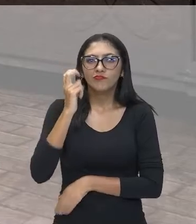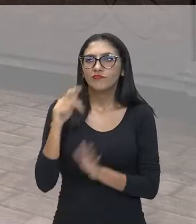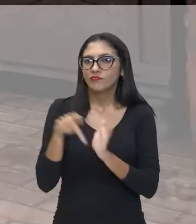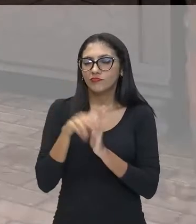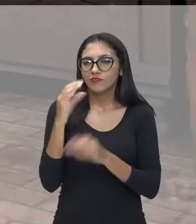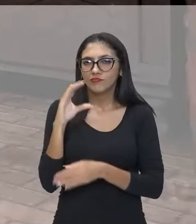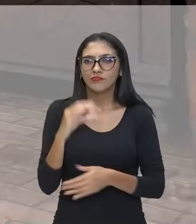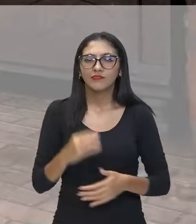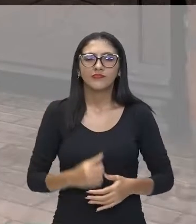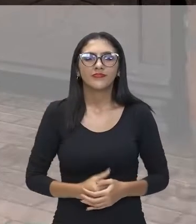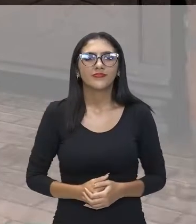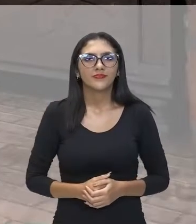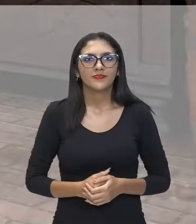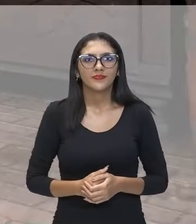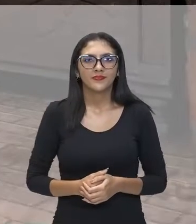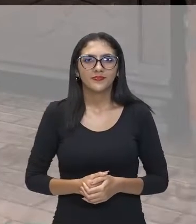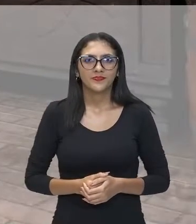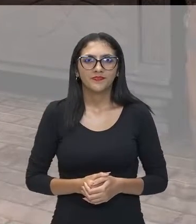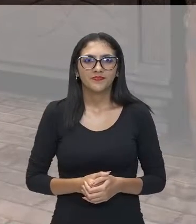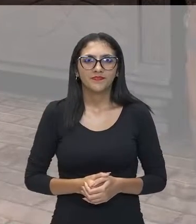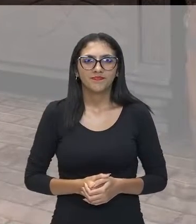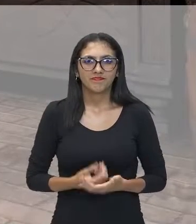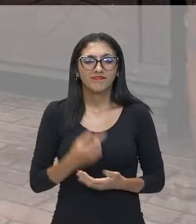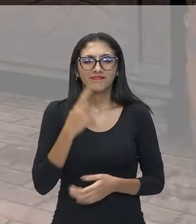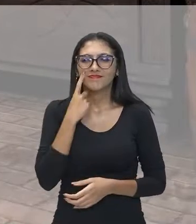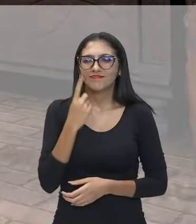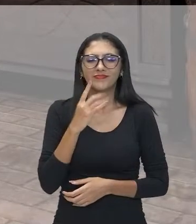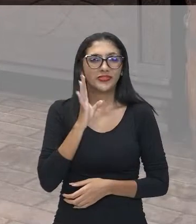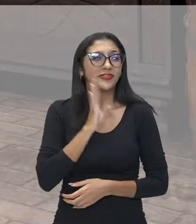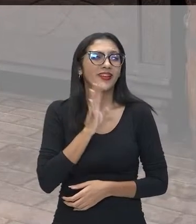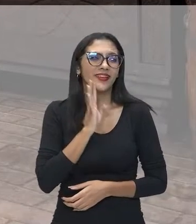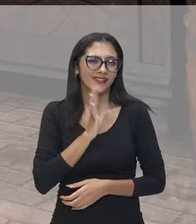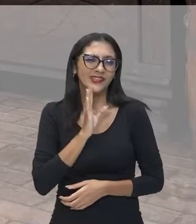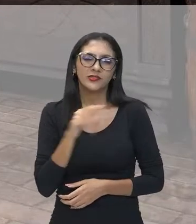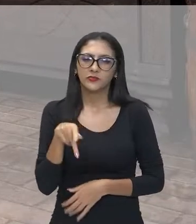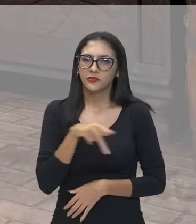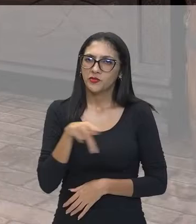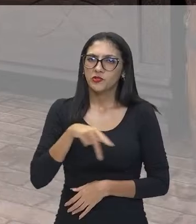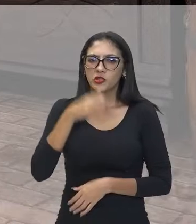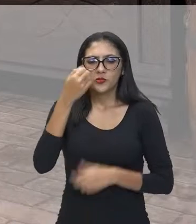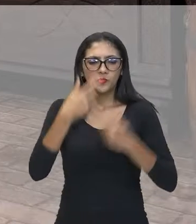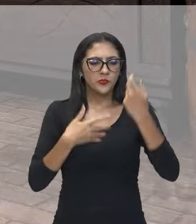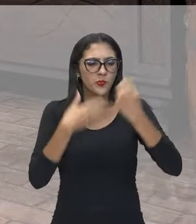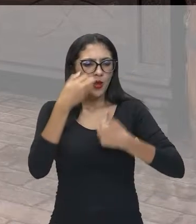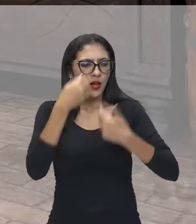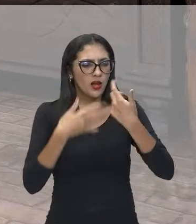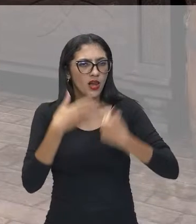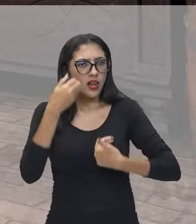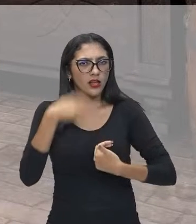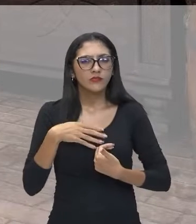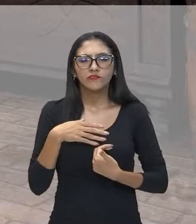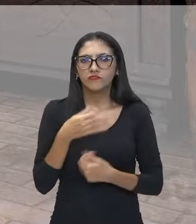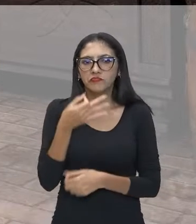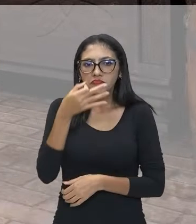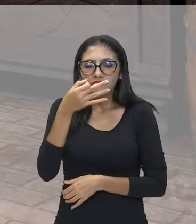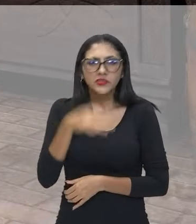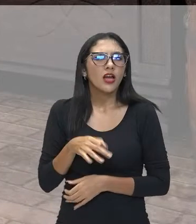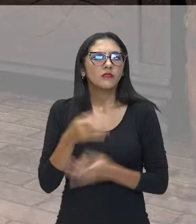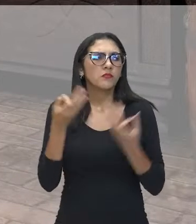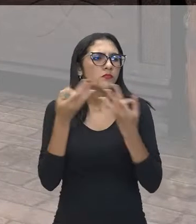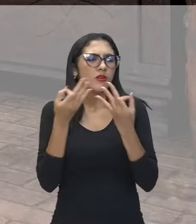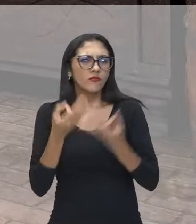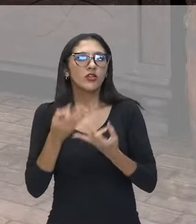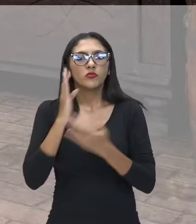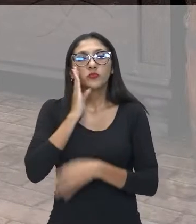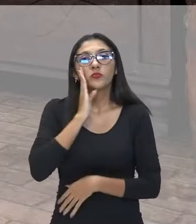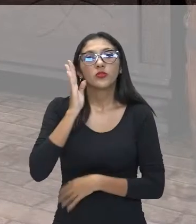ciência. Olha só que legal, né? A professora aí explicando exatamente as principais